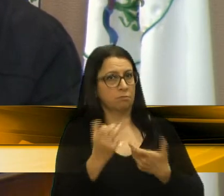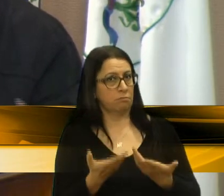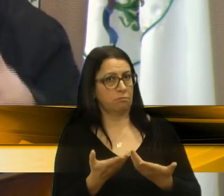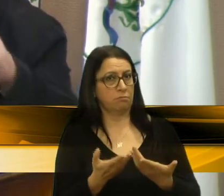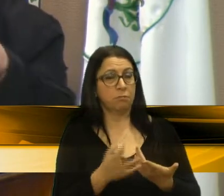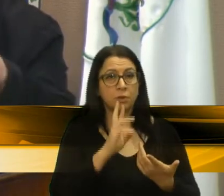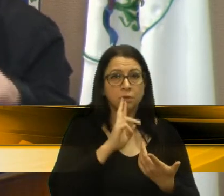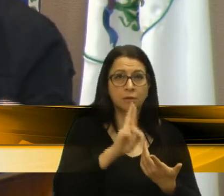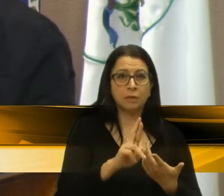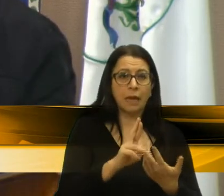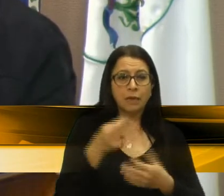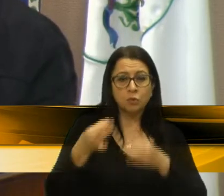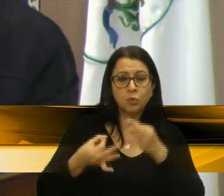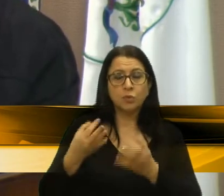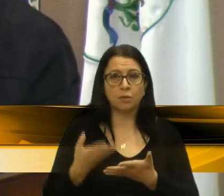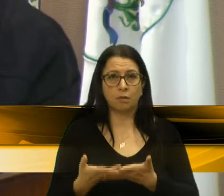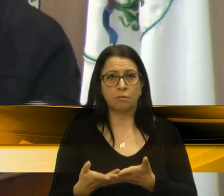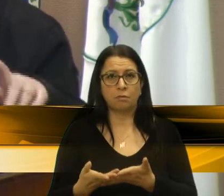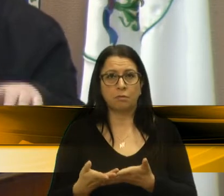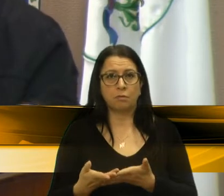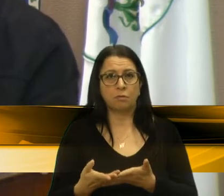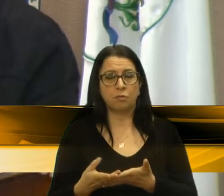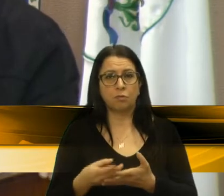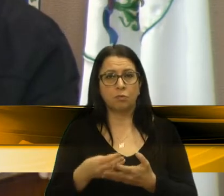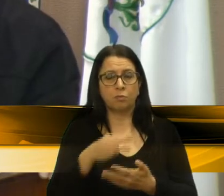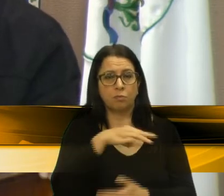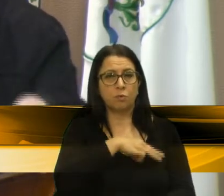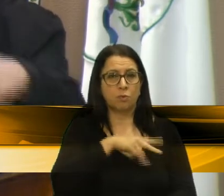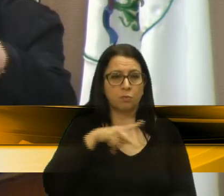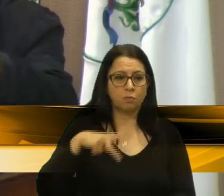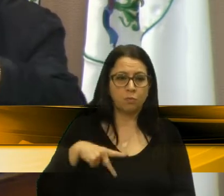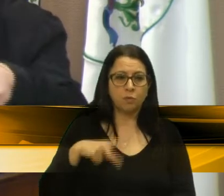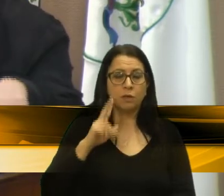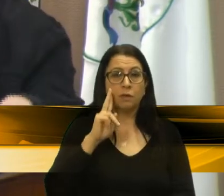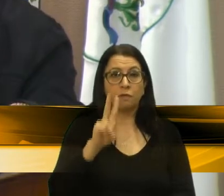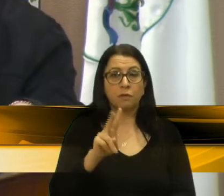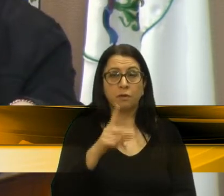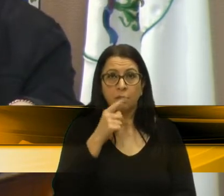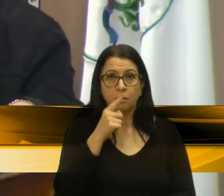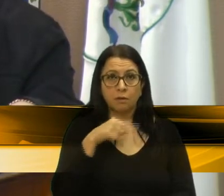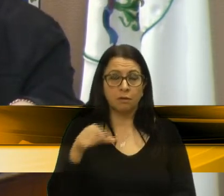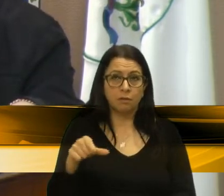determinação, às vezes até judicial, ou do Ministério Público, determina que se leve água.